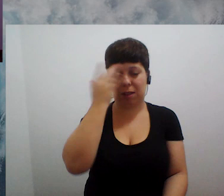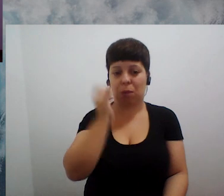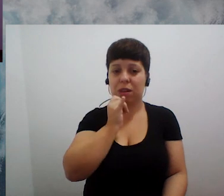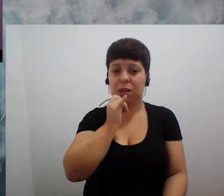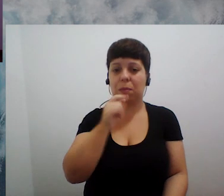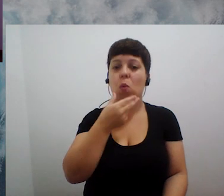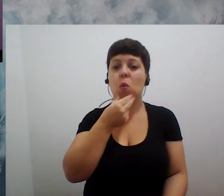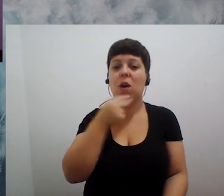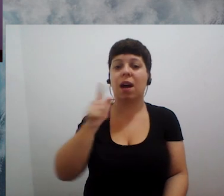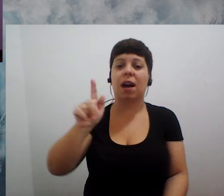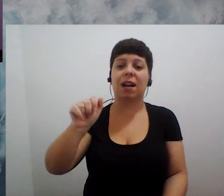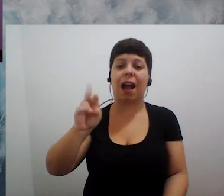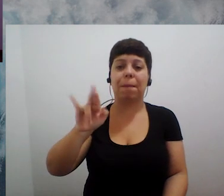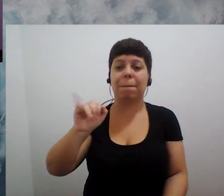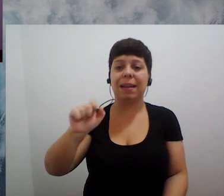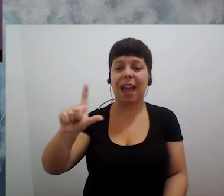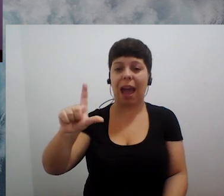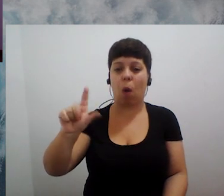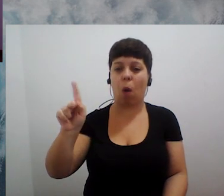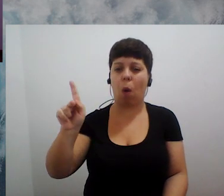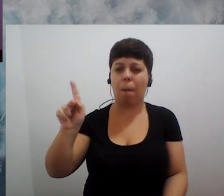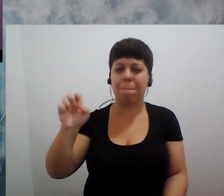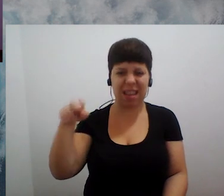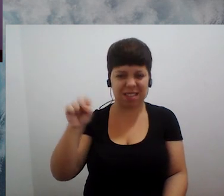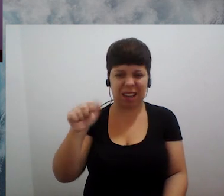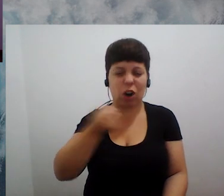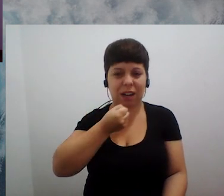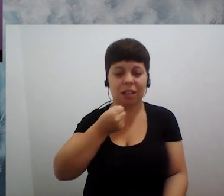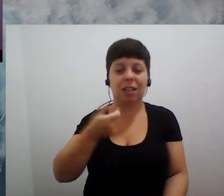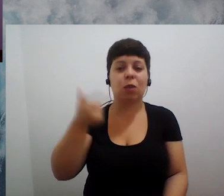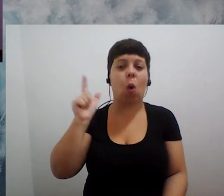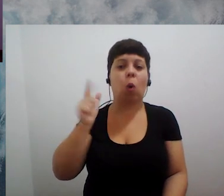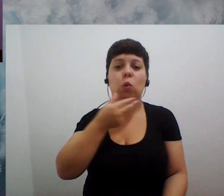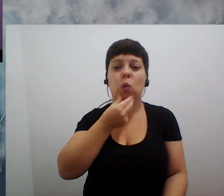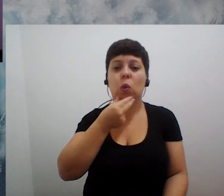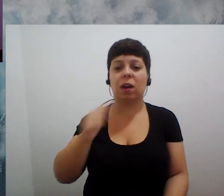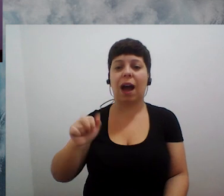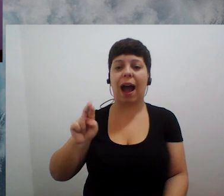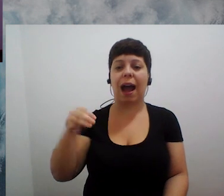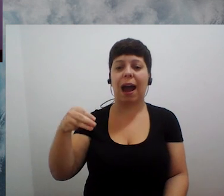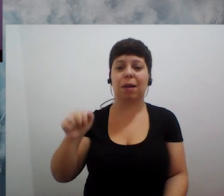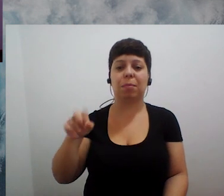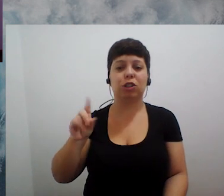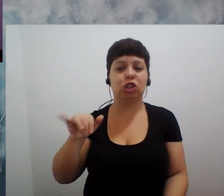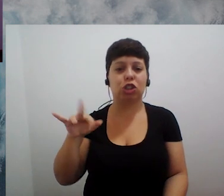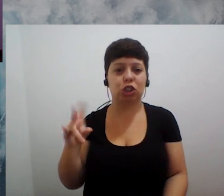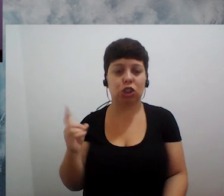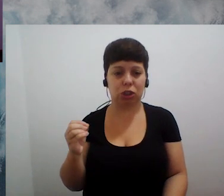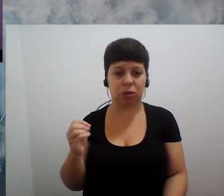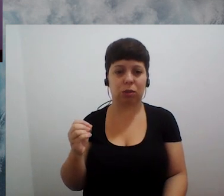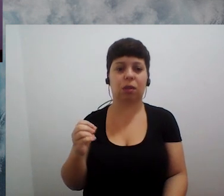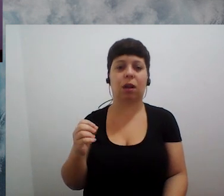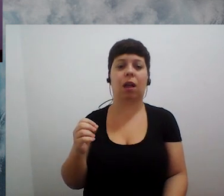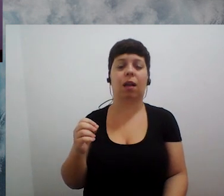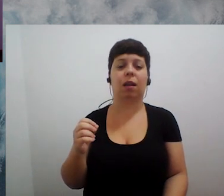pessoal que pega onda. Por exemplo, Gabriel Pensador, aí tem um outro cantor também lá do Sul, Armandinho, inclusive Jack Johnson, que é um cantor